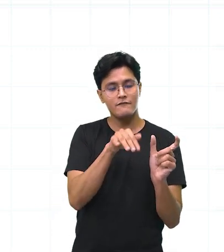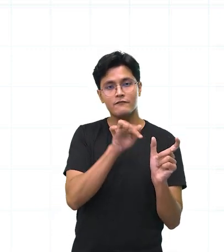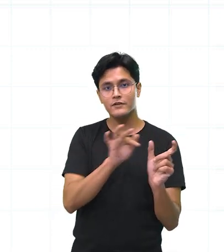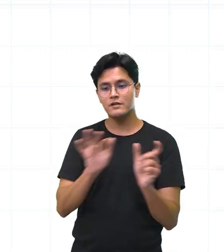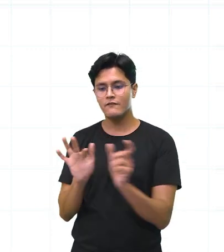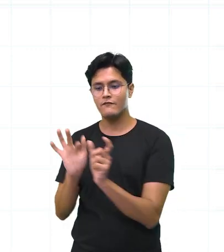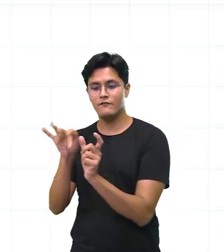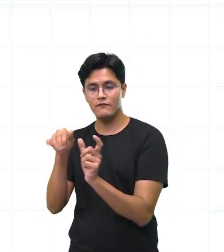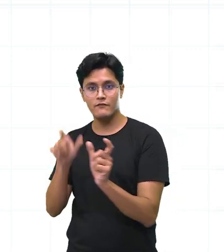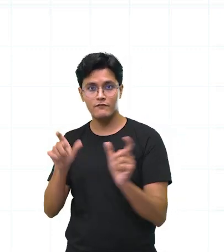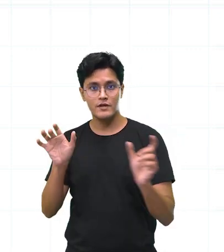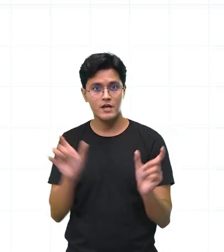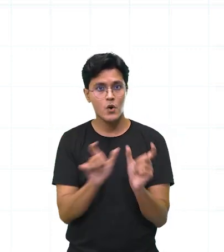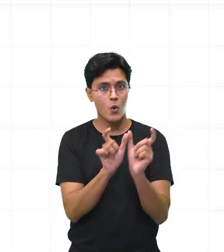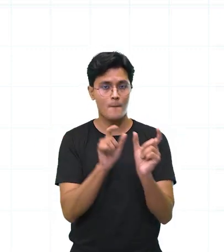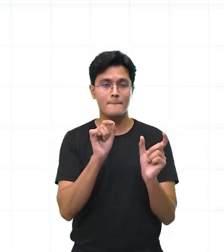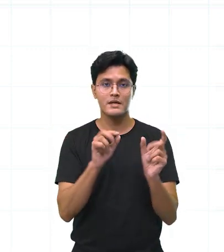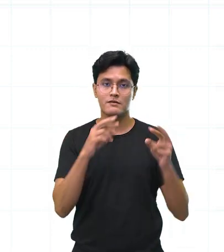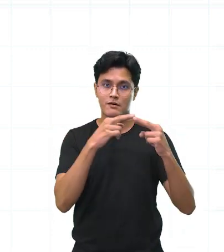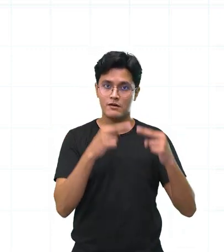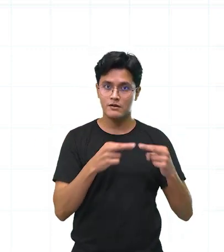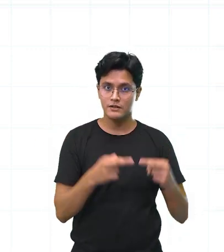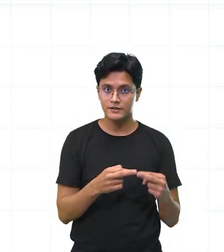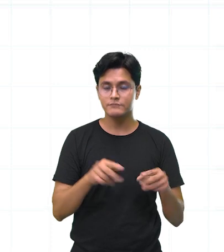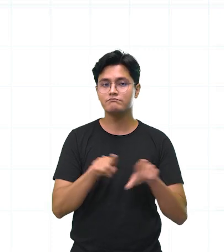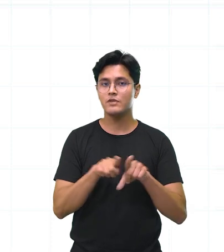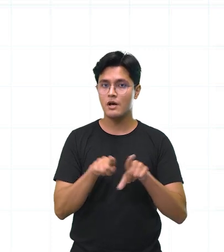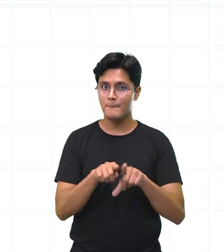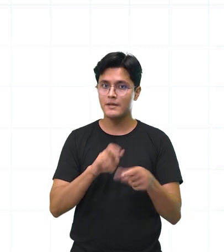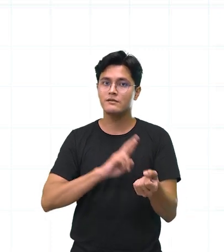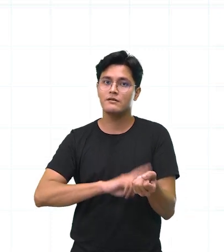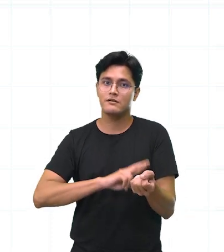ali o ritmo, que vai dar a nossa